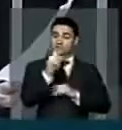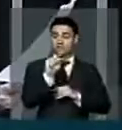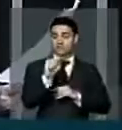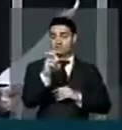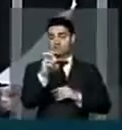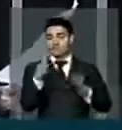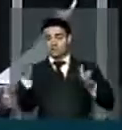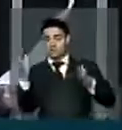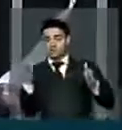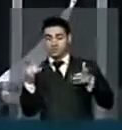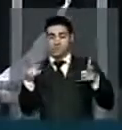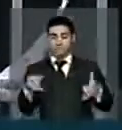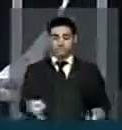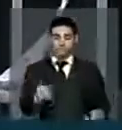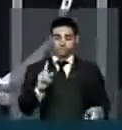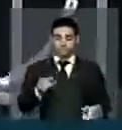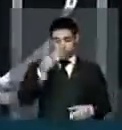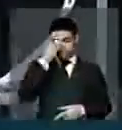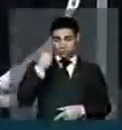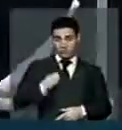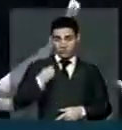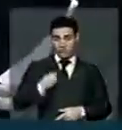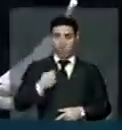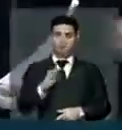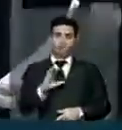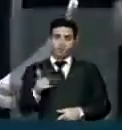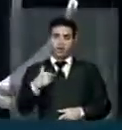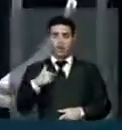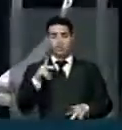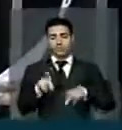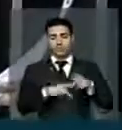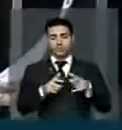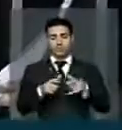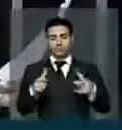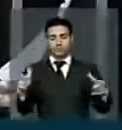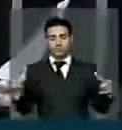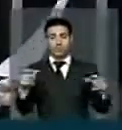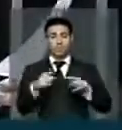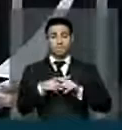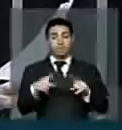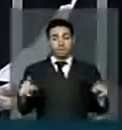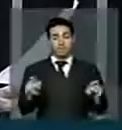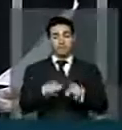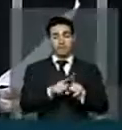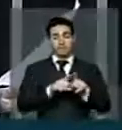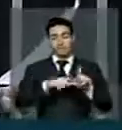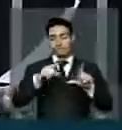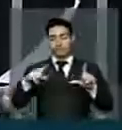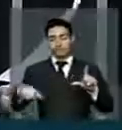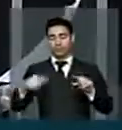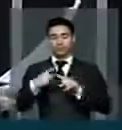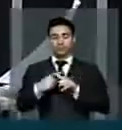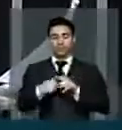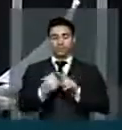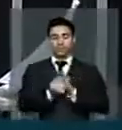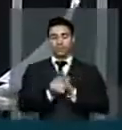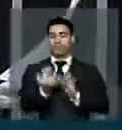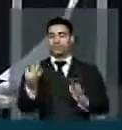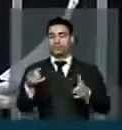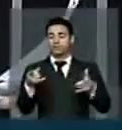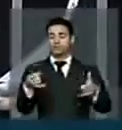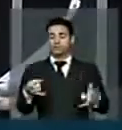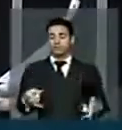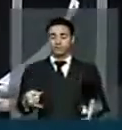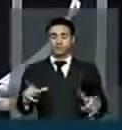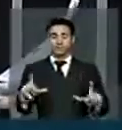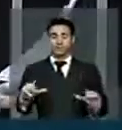habitantes. Naturalmente, houve aumento da população, mas essa queda decorre também da efetiva redução do número de leitos disponível